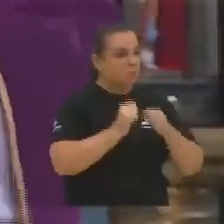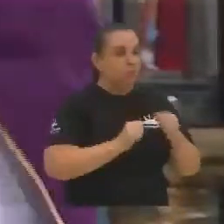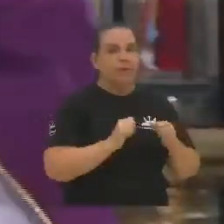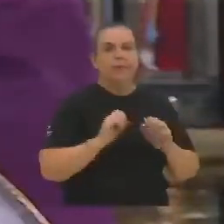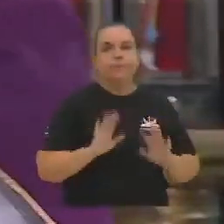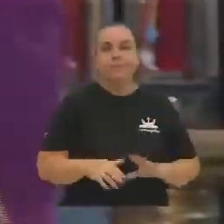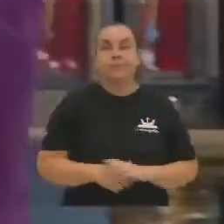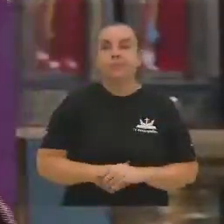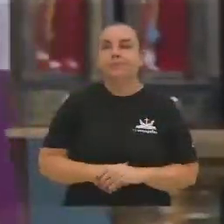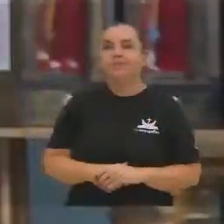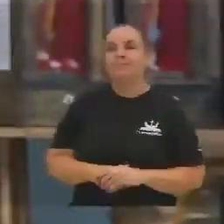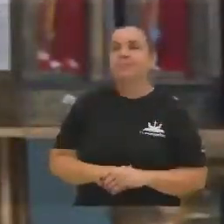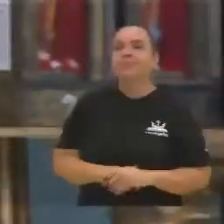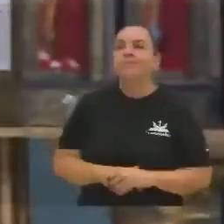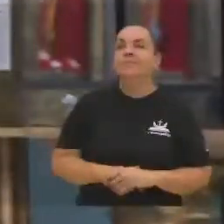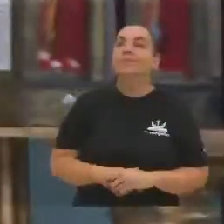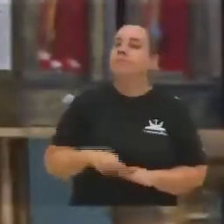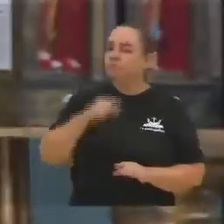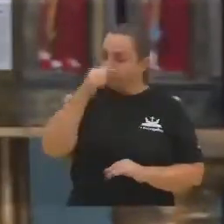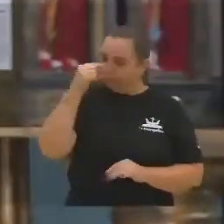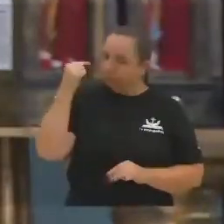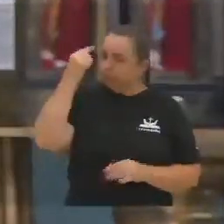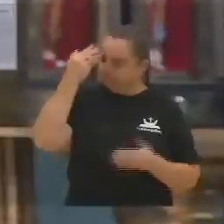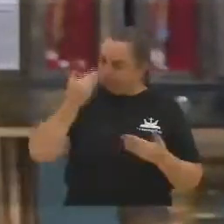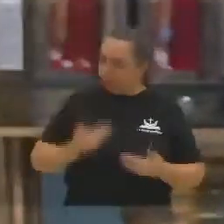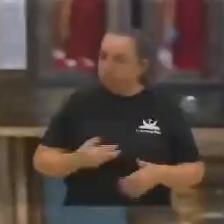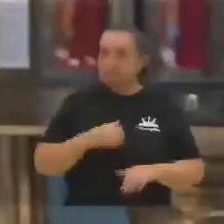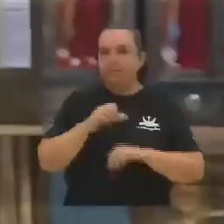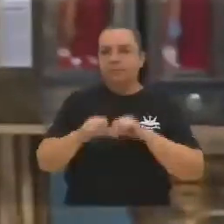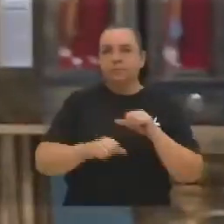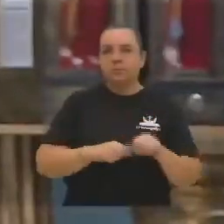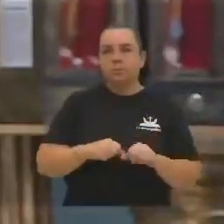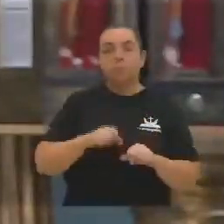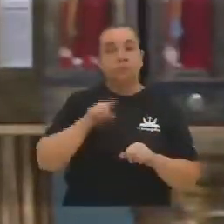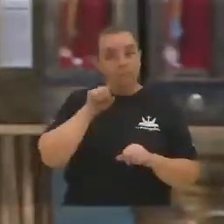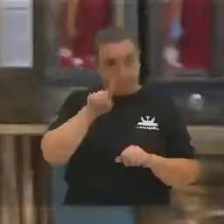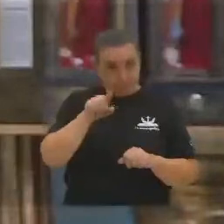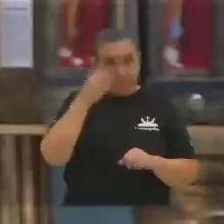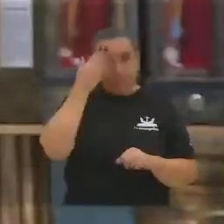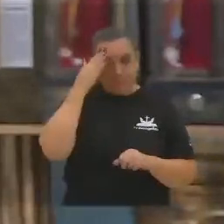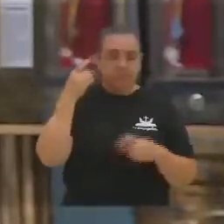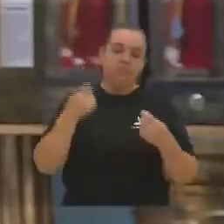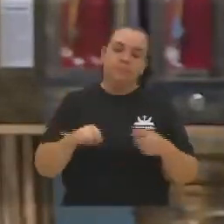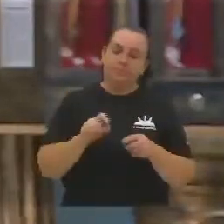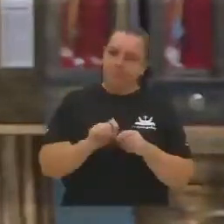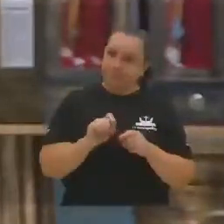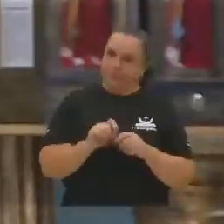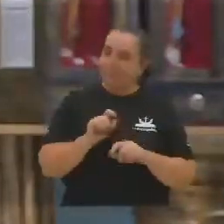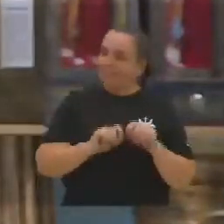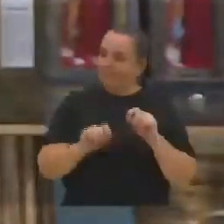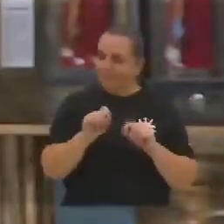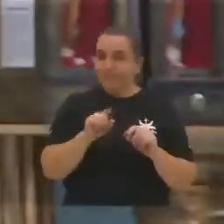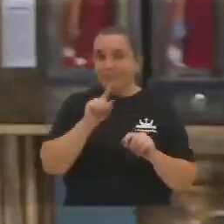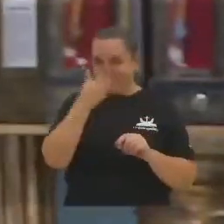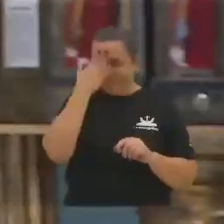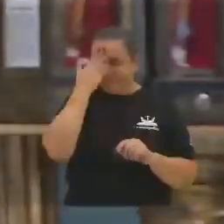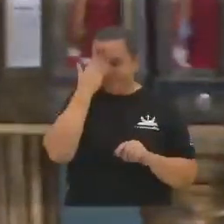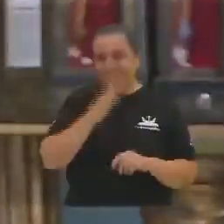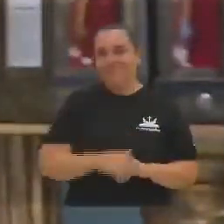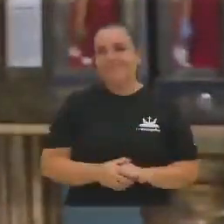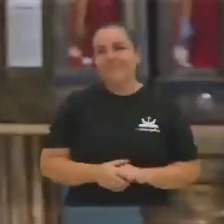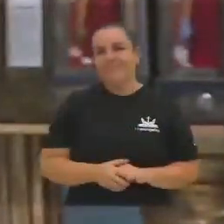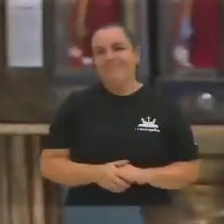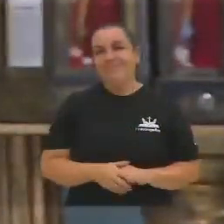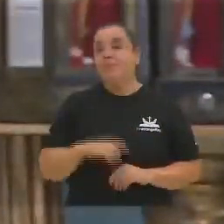14 dias para estar em santidade, e só você sabe o que é preciso fazer. Só você sabe o que tem que resolver, o que